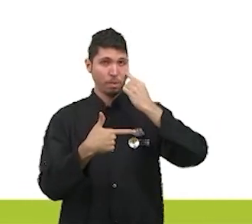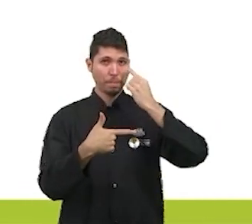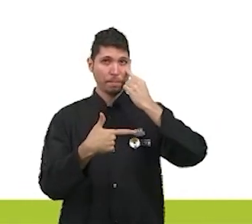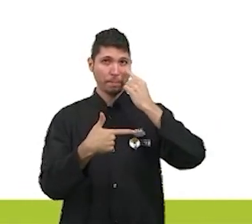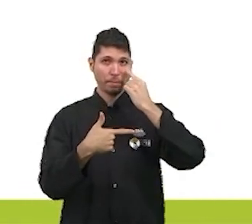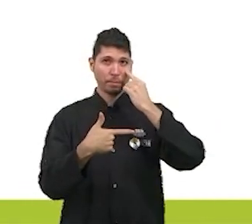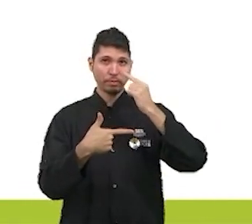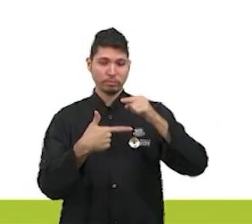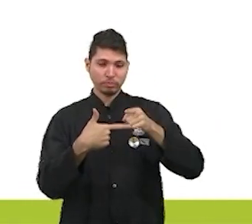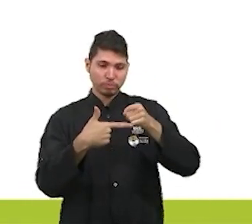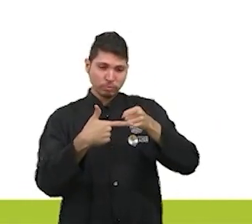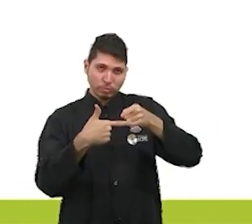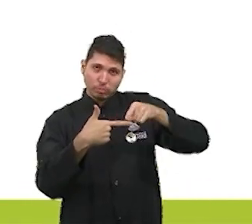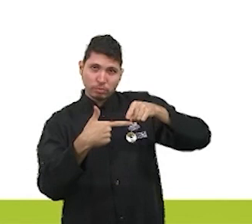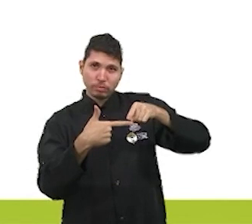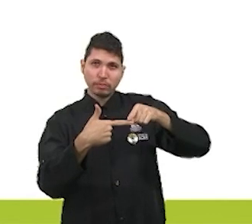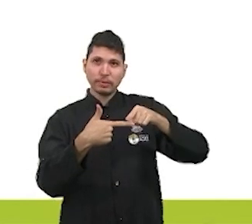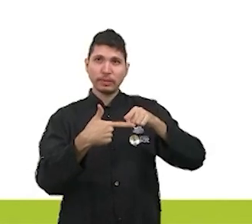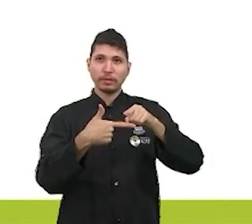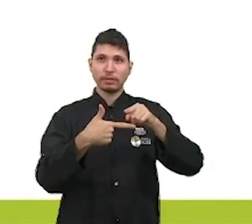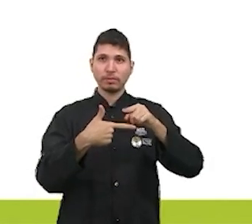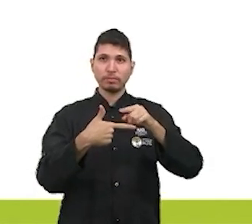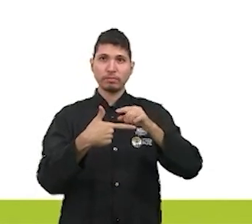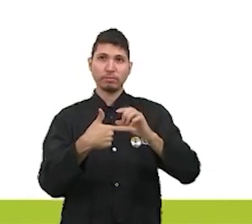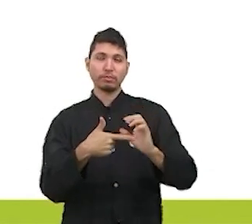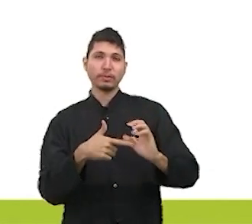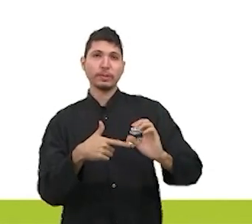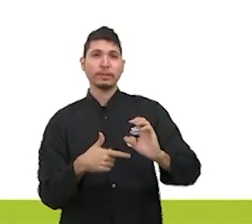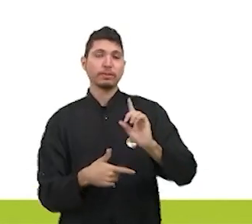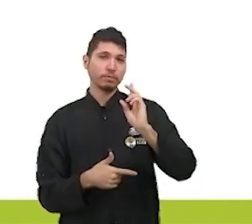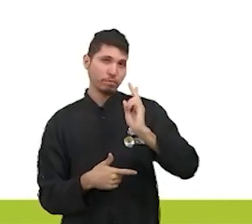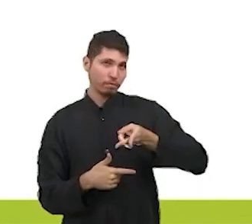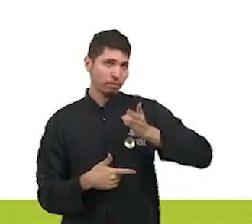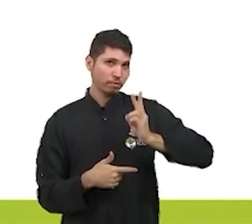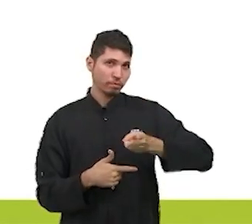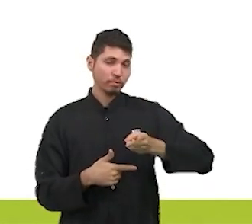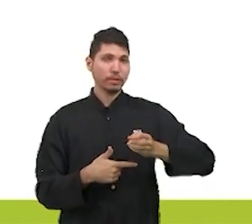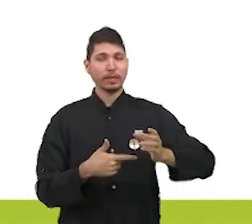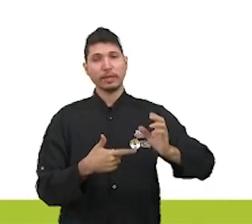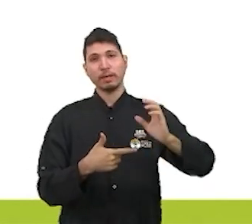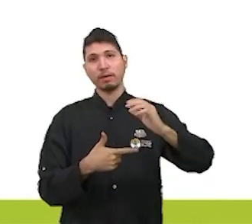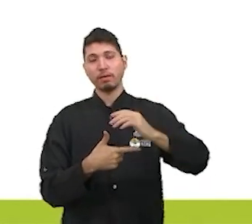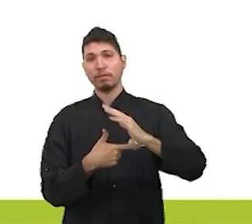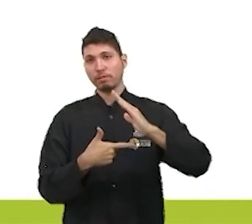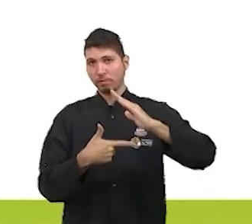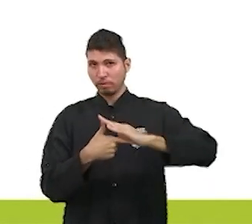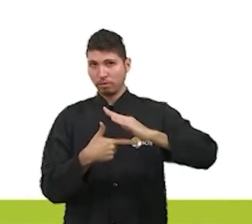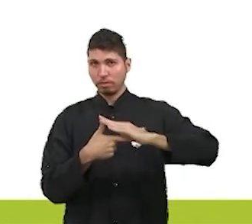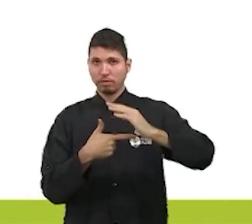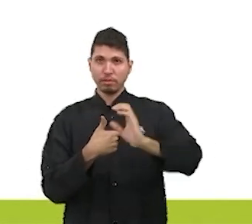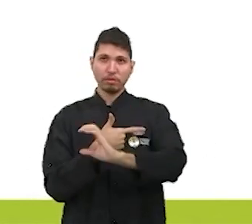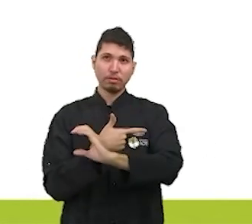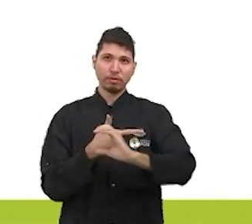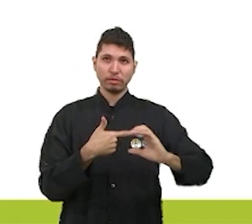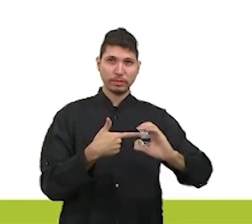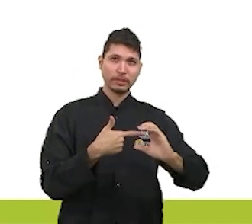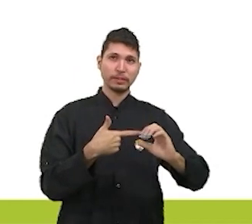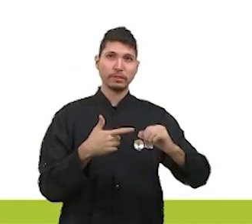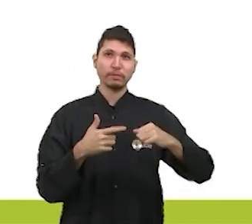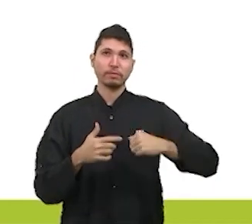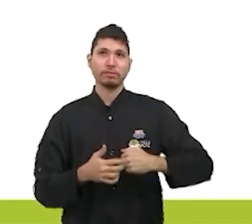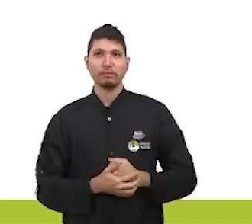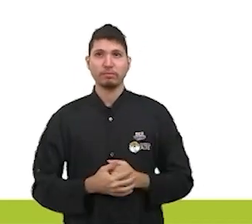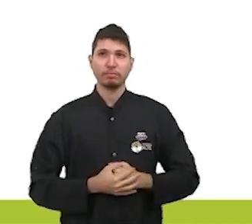bom? Tudo que é oposto a ele é chamado de cateto oposto, e tudo que passa pelo ângulo reto, né? Vai chamar